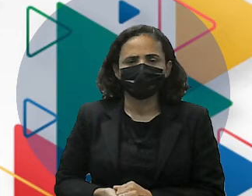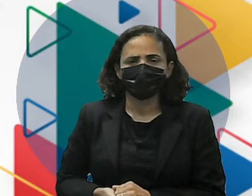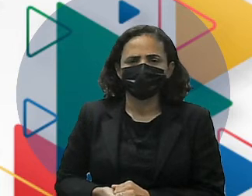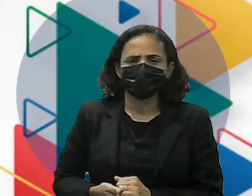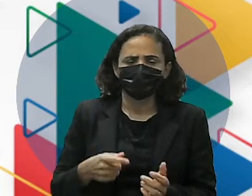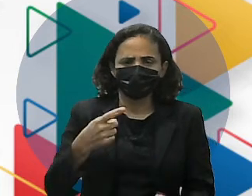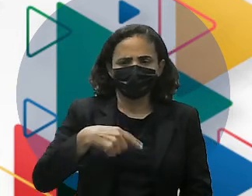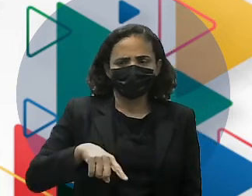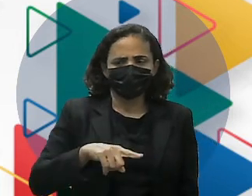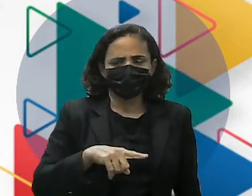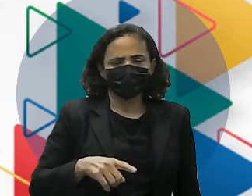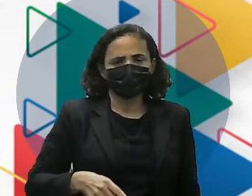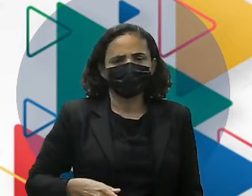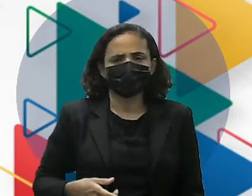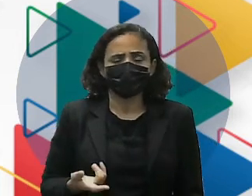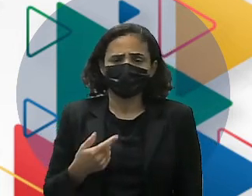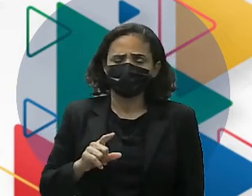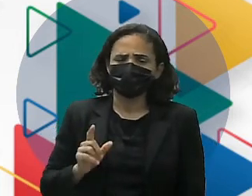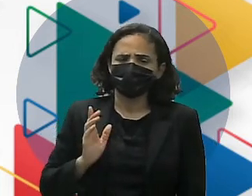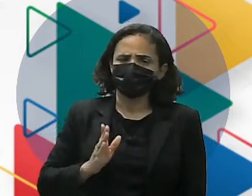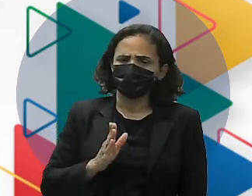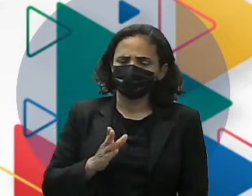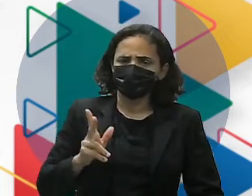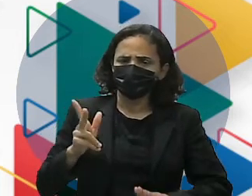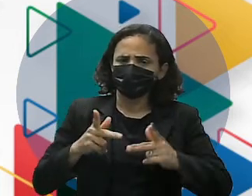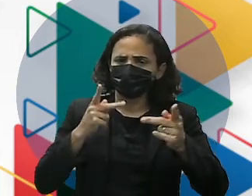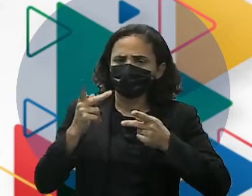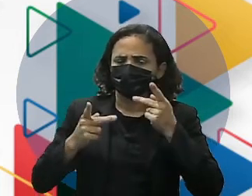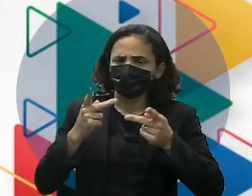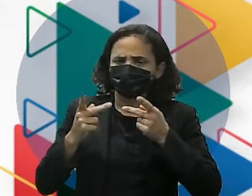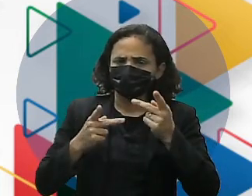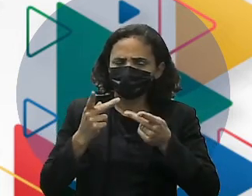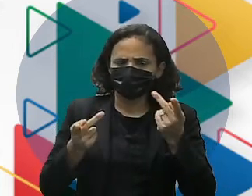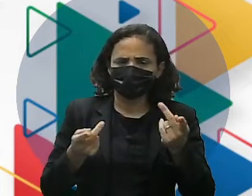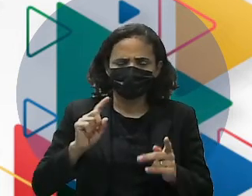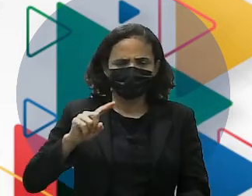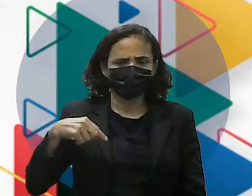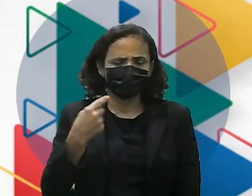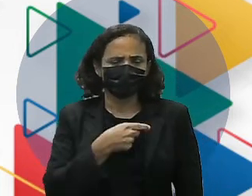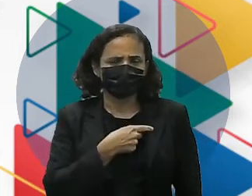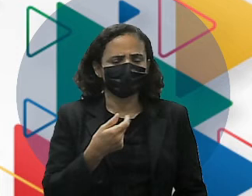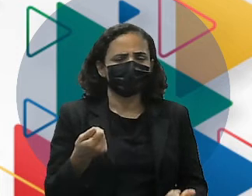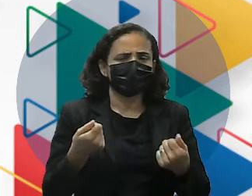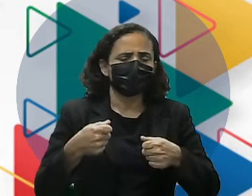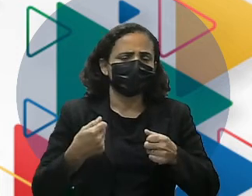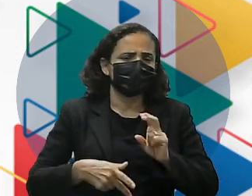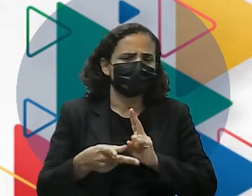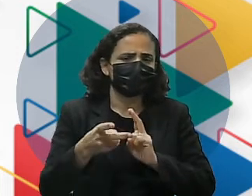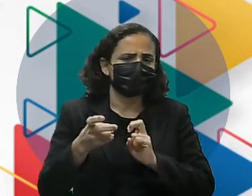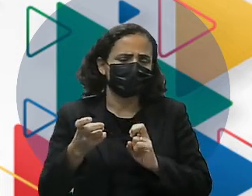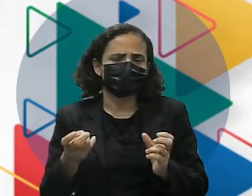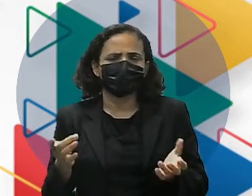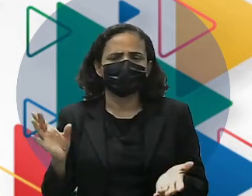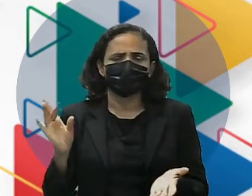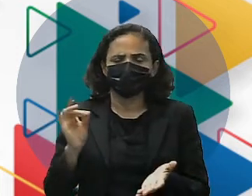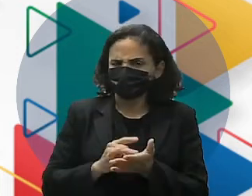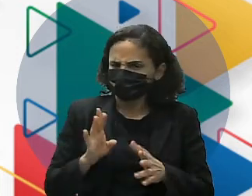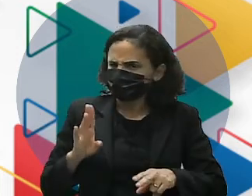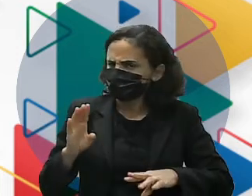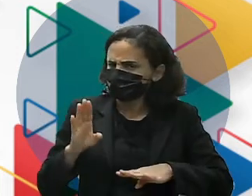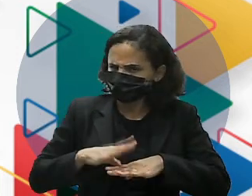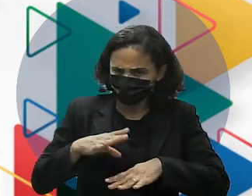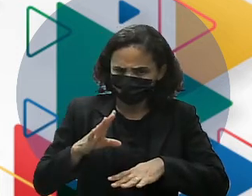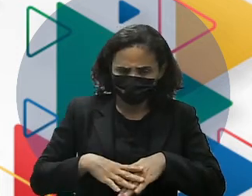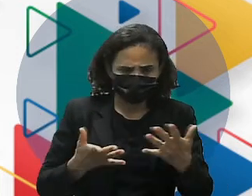Então, meu povo, diante do que Sandra falou, a gente também percebe que não é uma verdade matemática. Por exemplo,